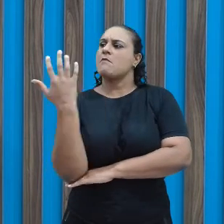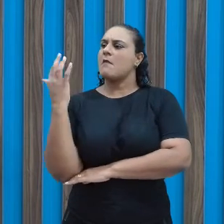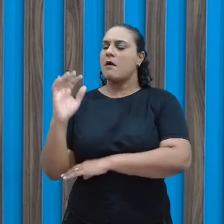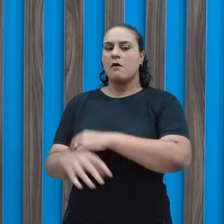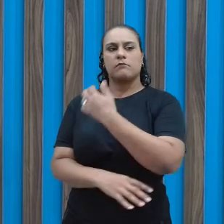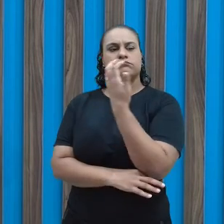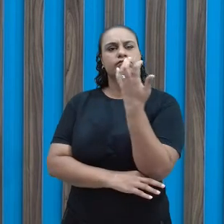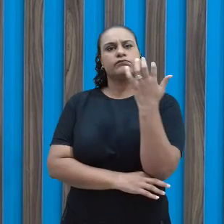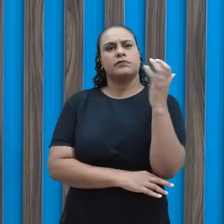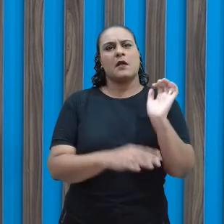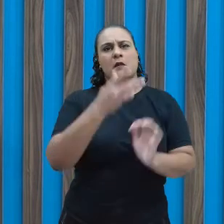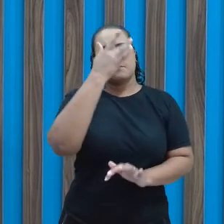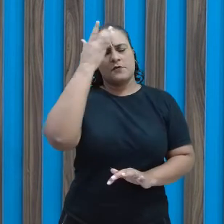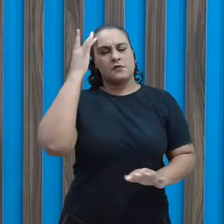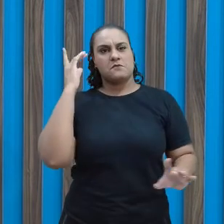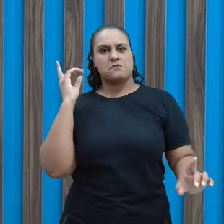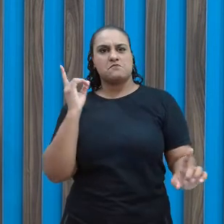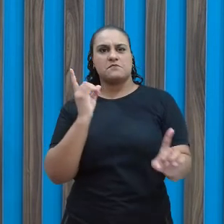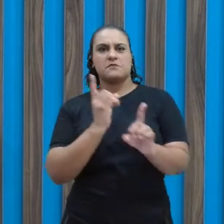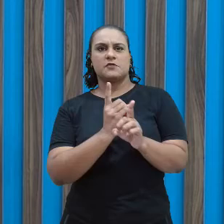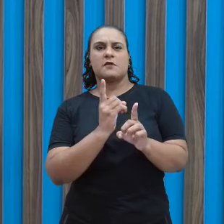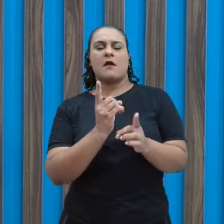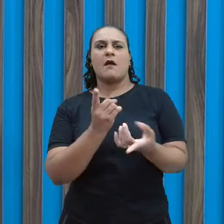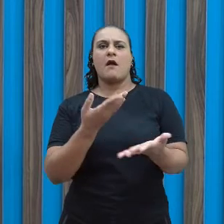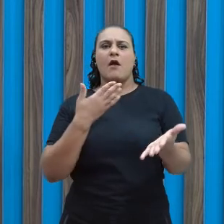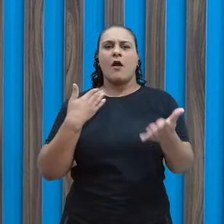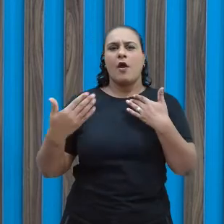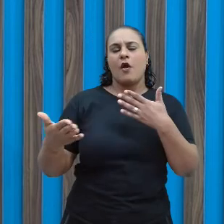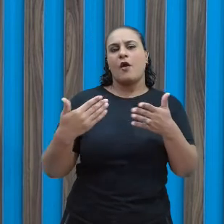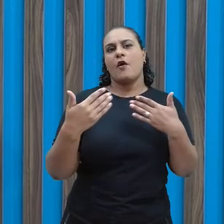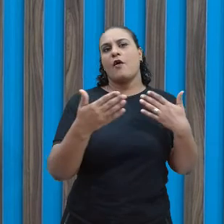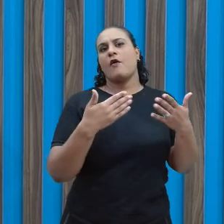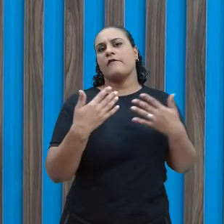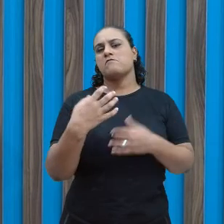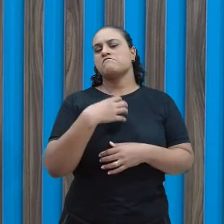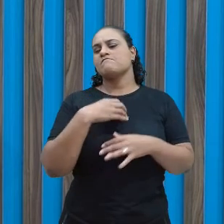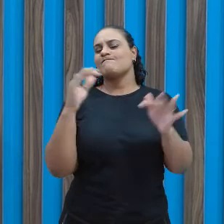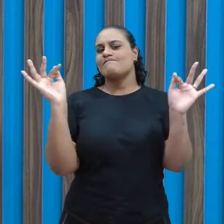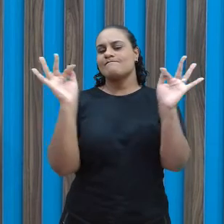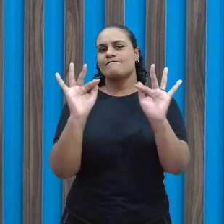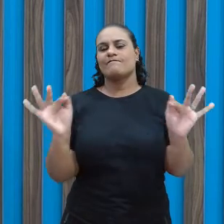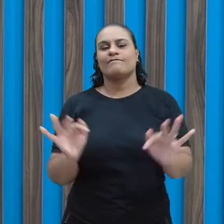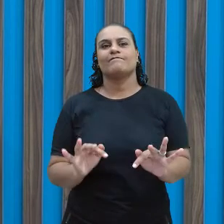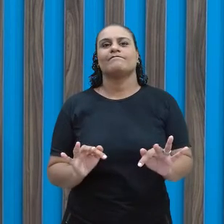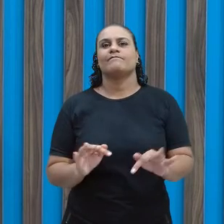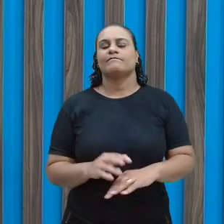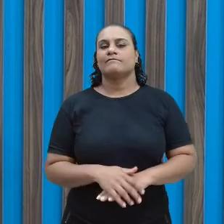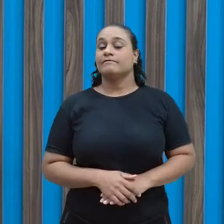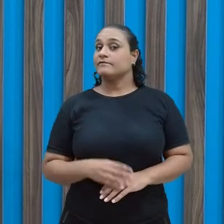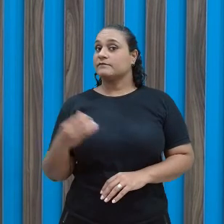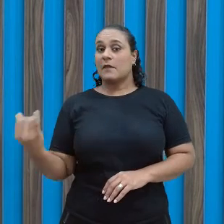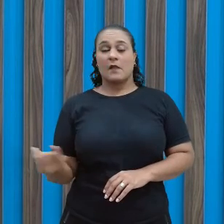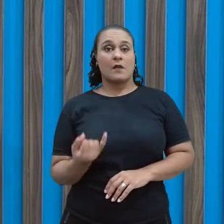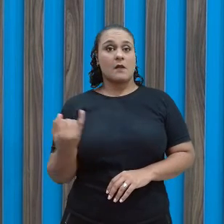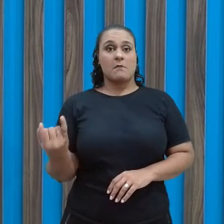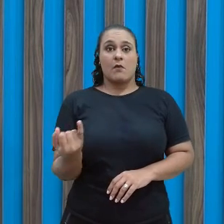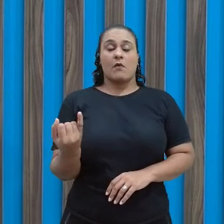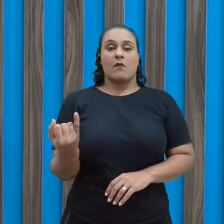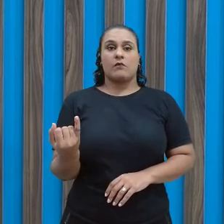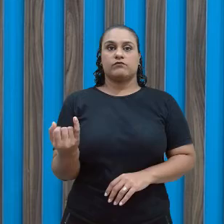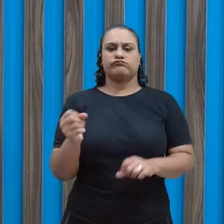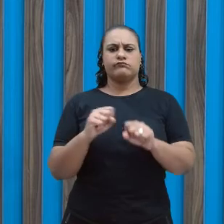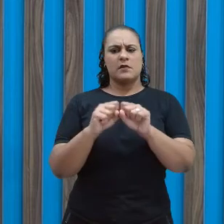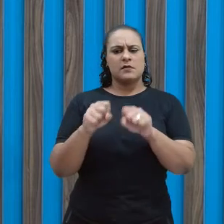que as pessoas possam se ver, possam se encontrar, possam dialogar, possam ter felicidade. Não importa para esse